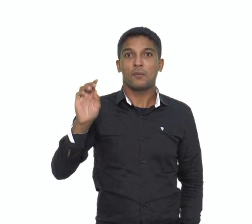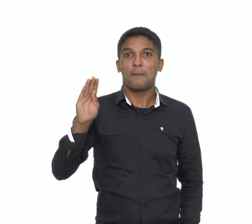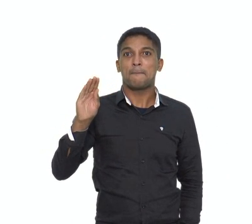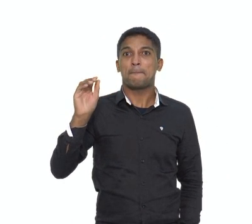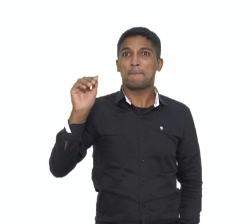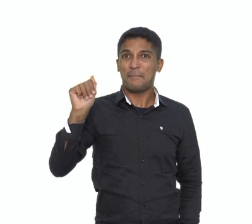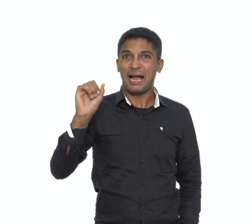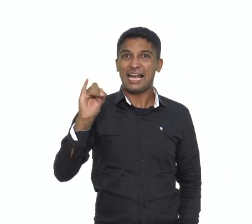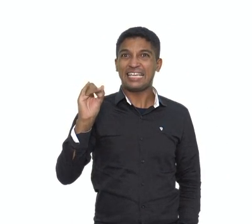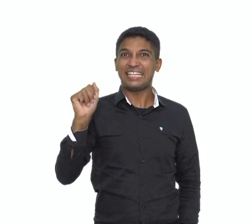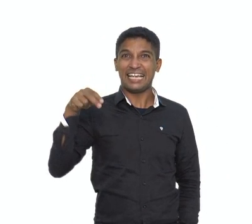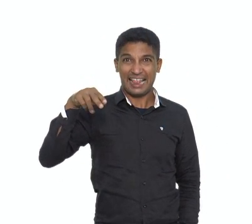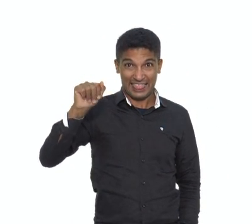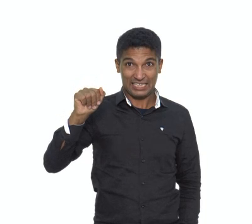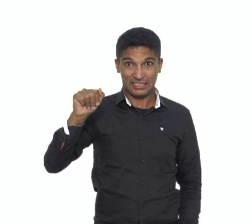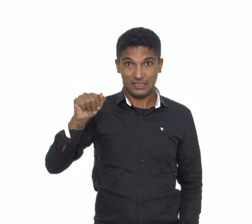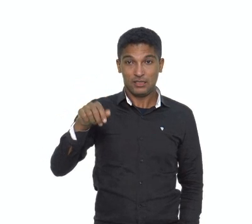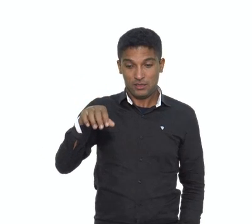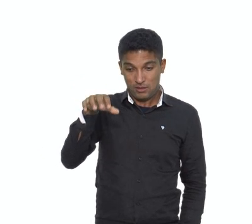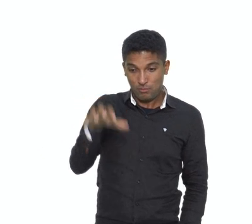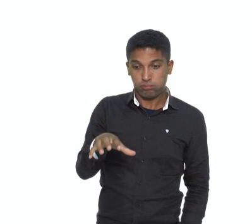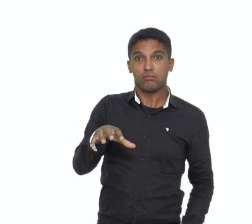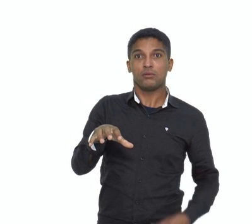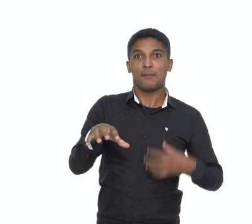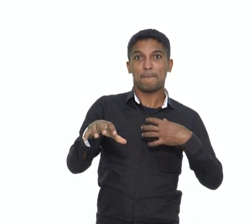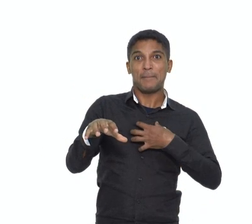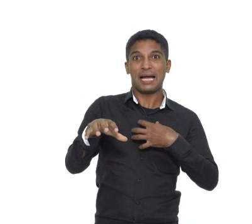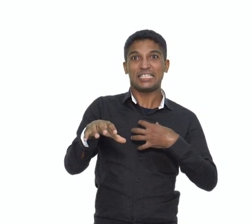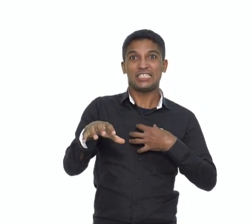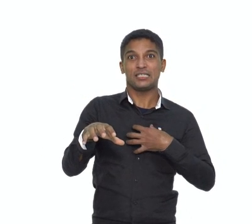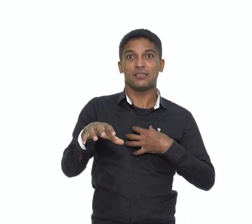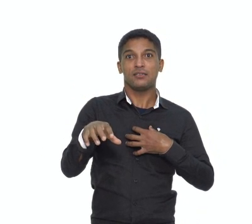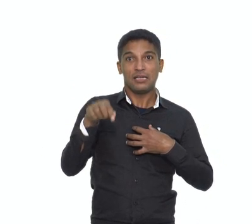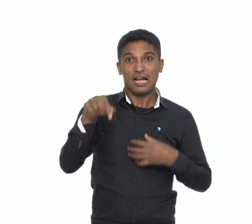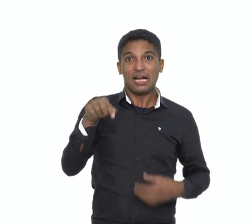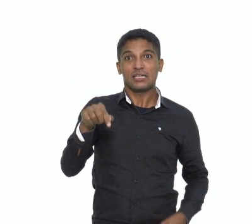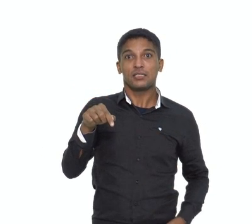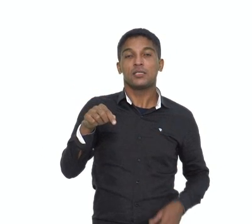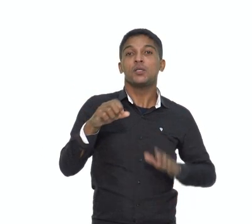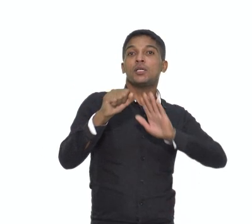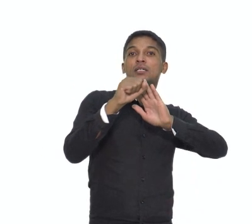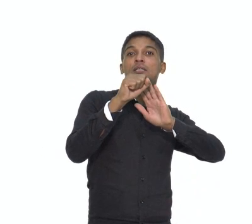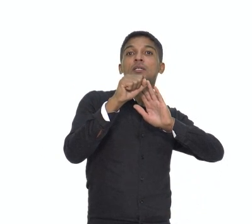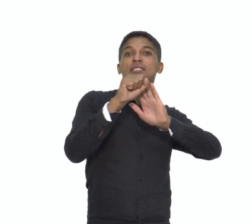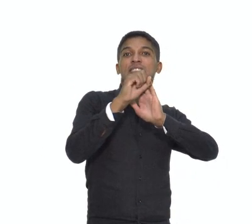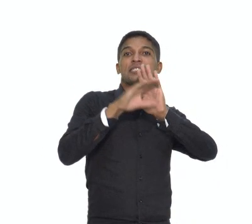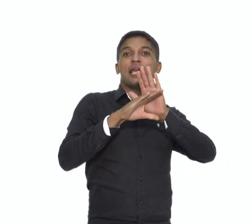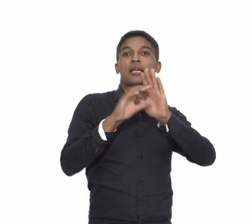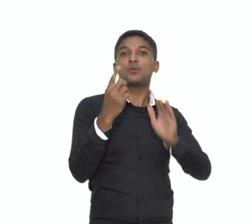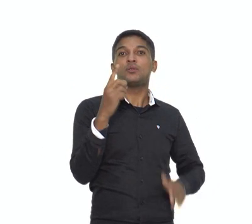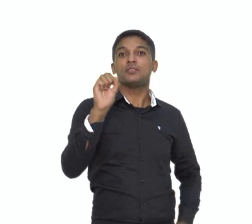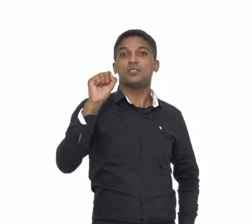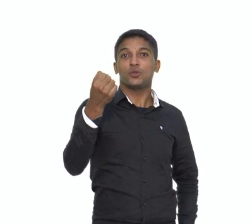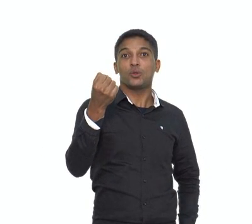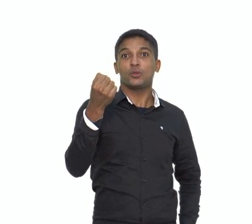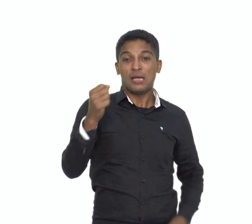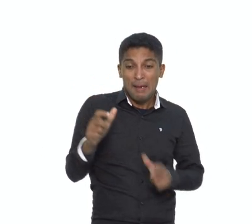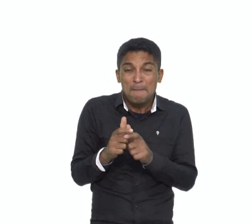era formada por afrodescendentes, tanto libertos quanto escravizados, que trabalhavam nos mais